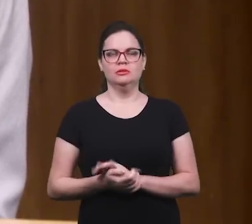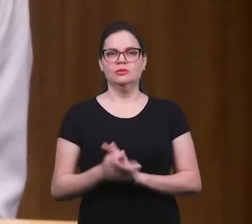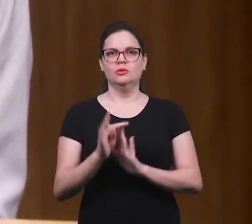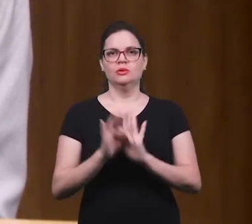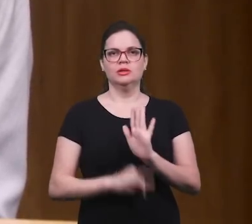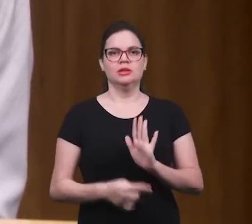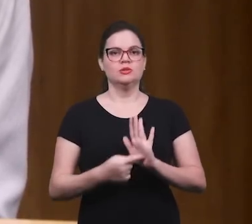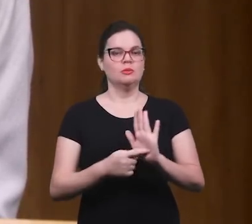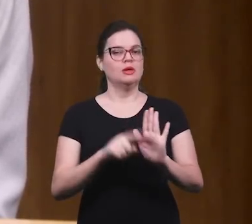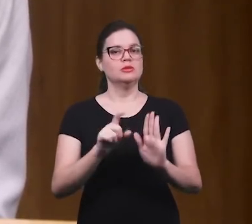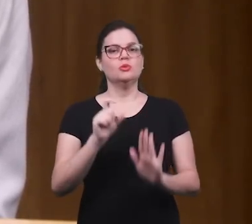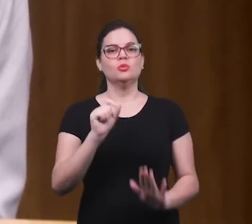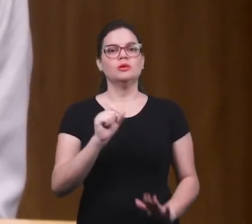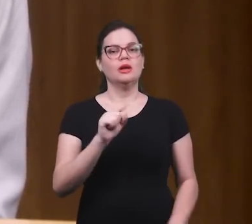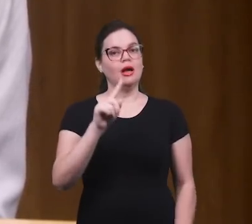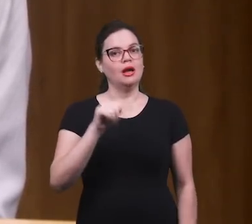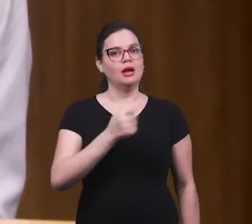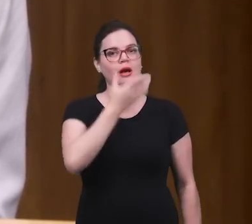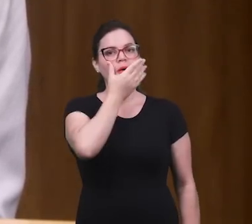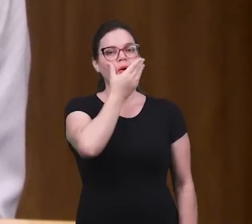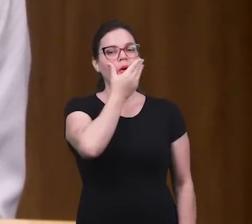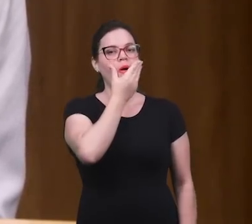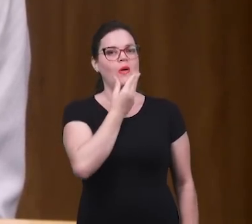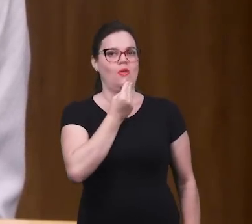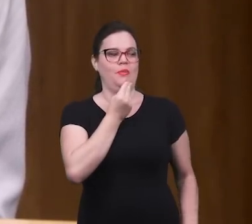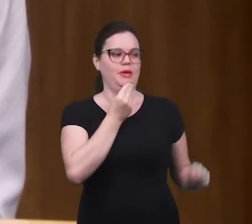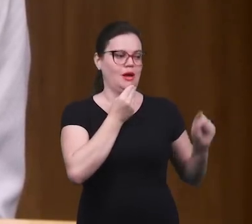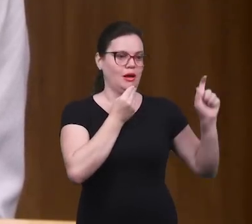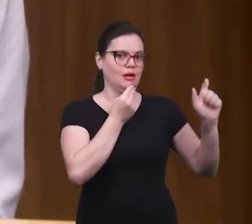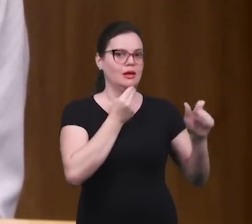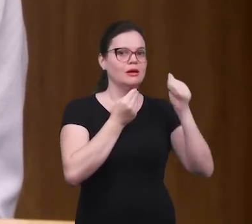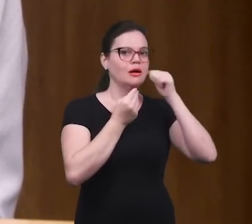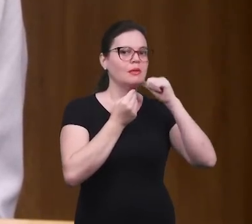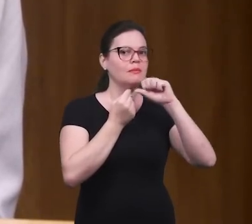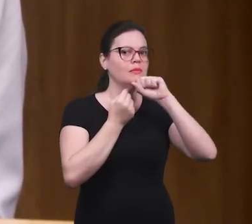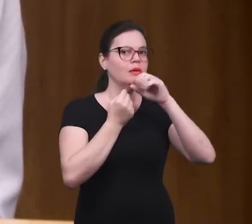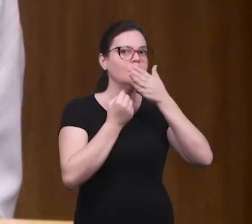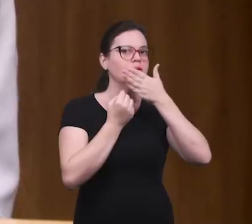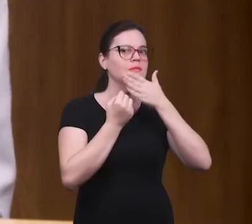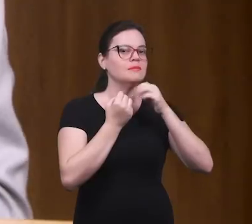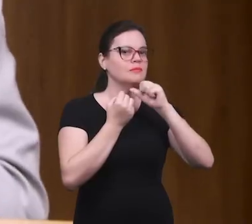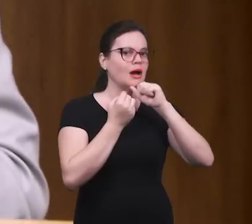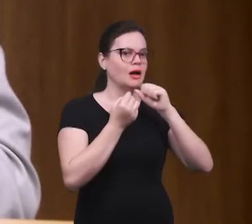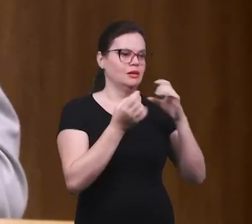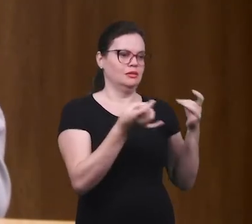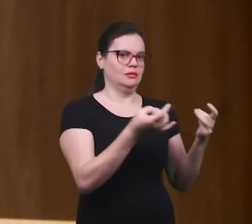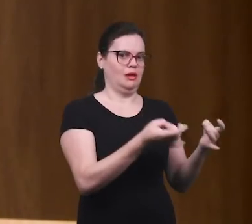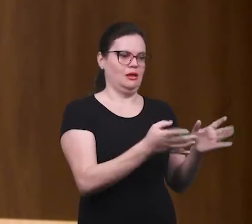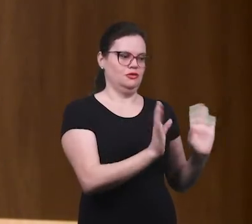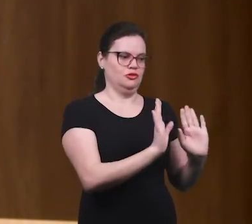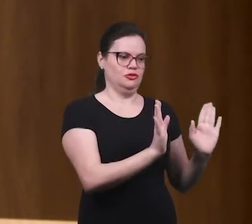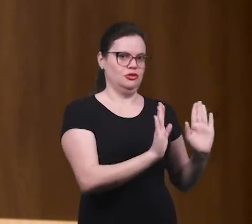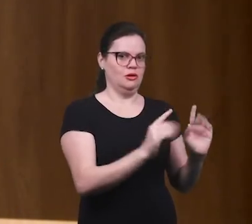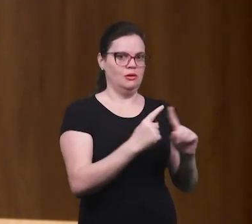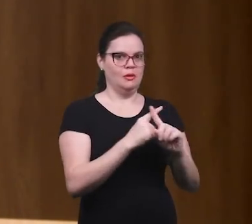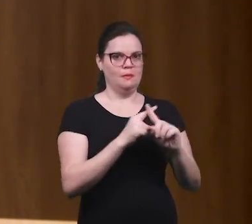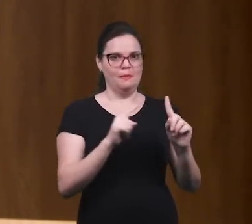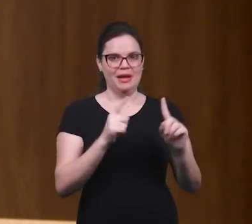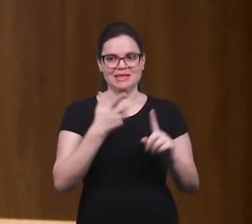homem deixar o pai e a mãe, mas não fala da mulher. Esse